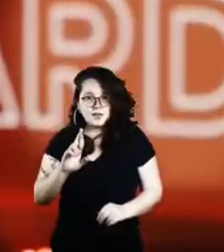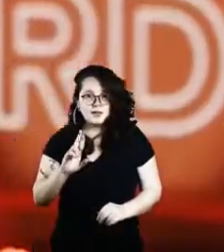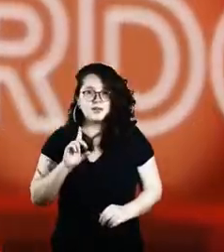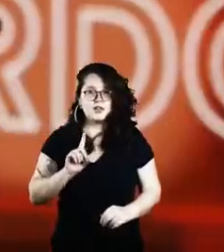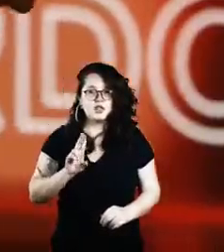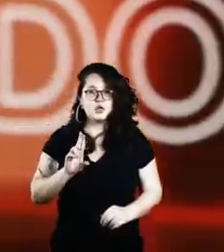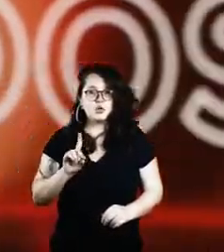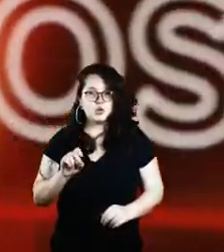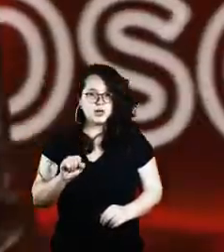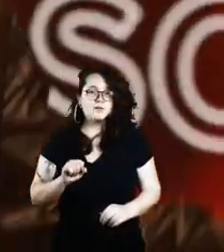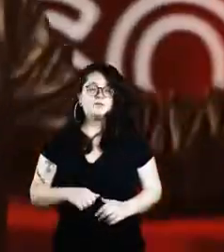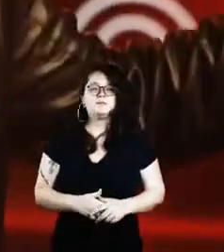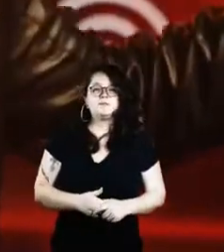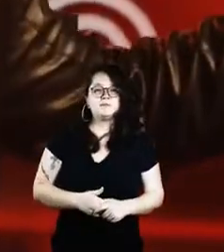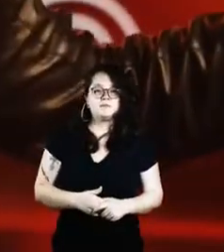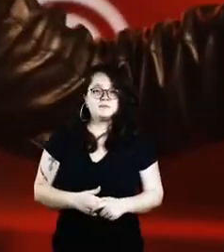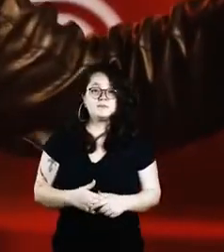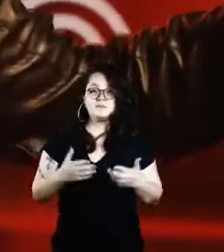Enfim.